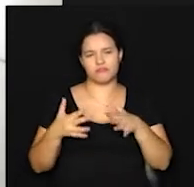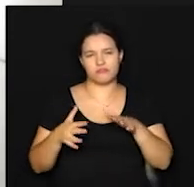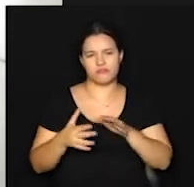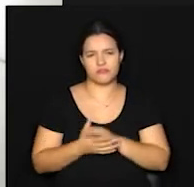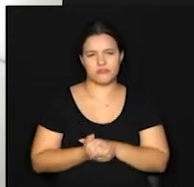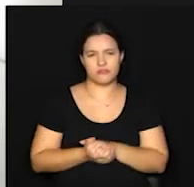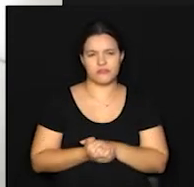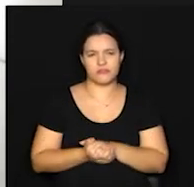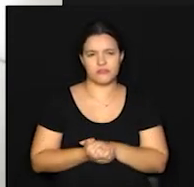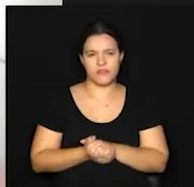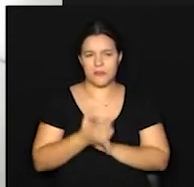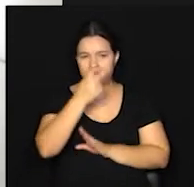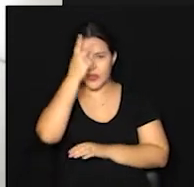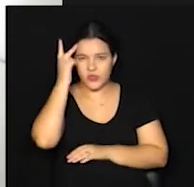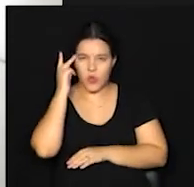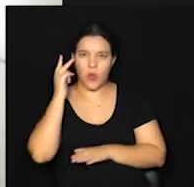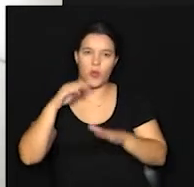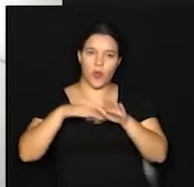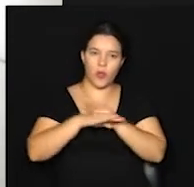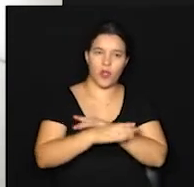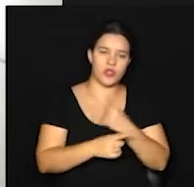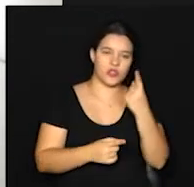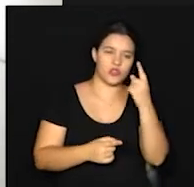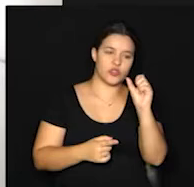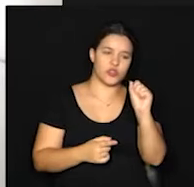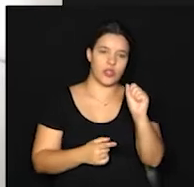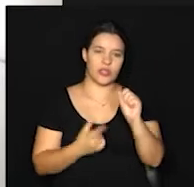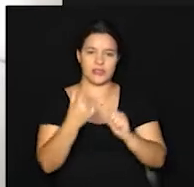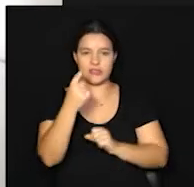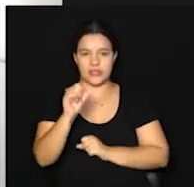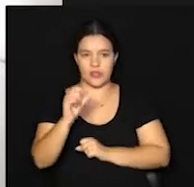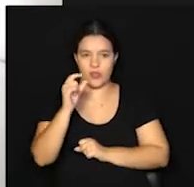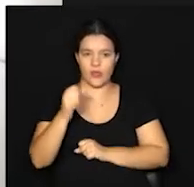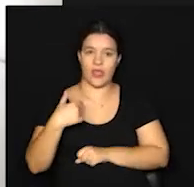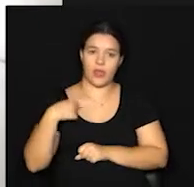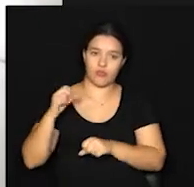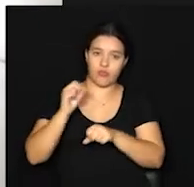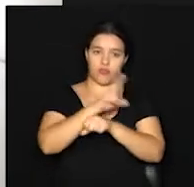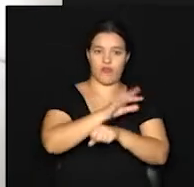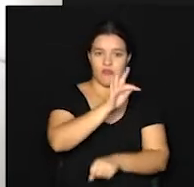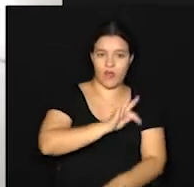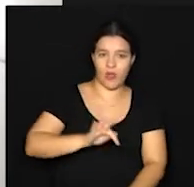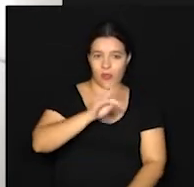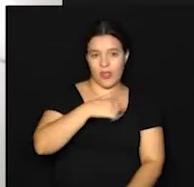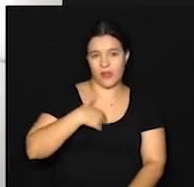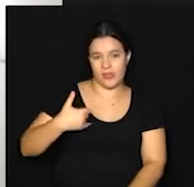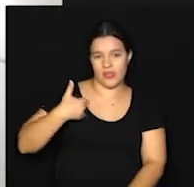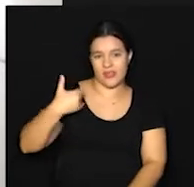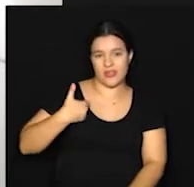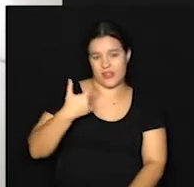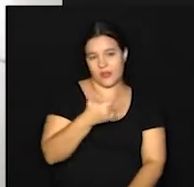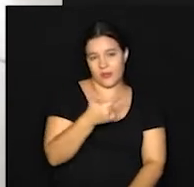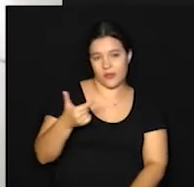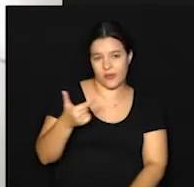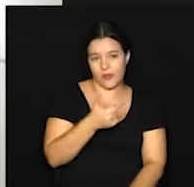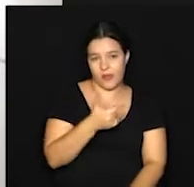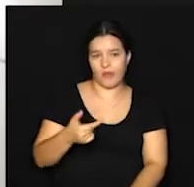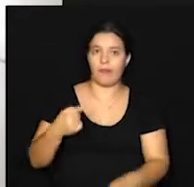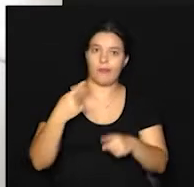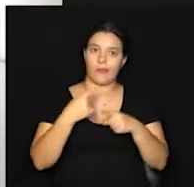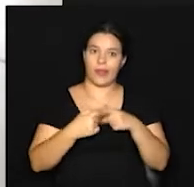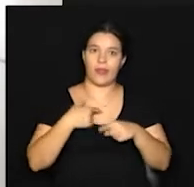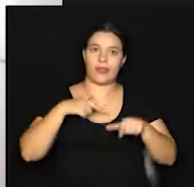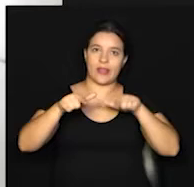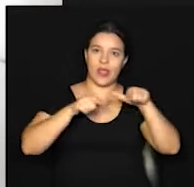anos do que o normal, as pessoas entram com 18, 19, eu entrei com 22 anos, então tudo isso porque tinha que trabalhar,